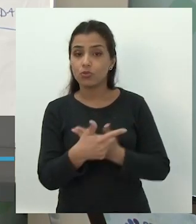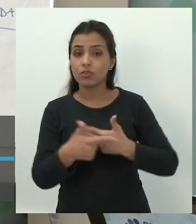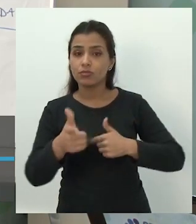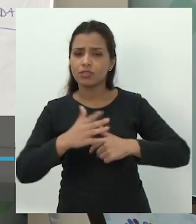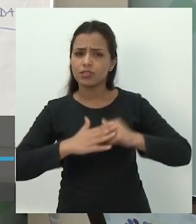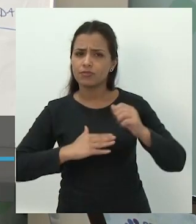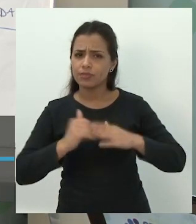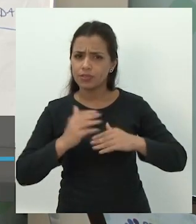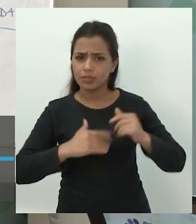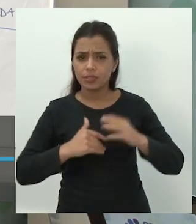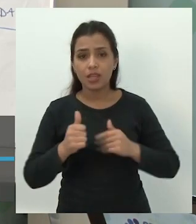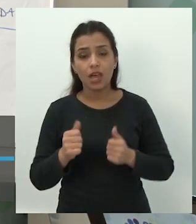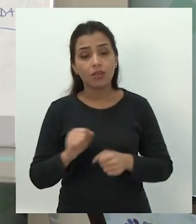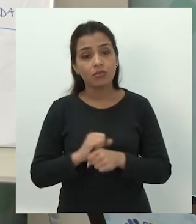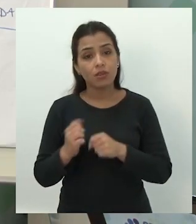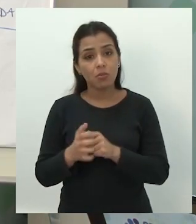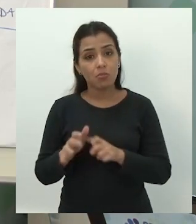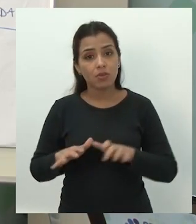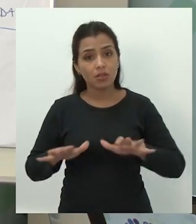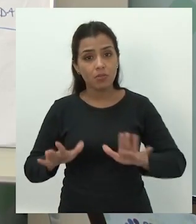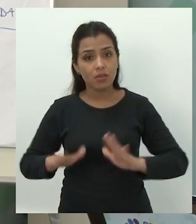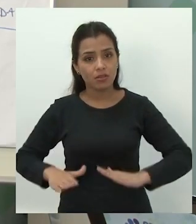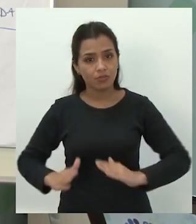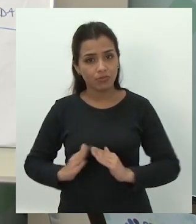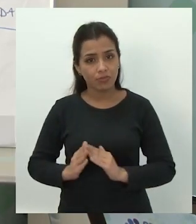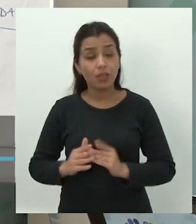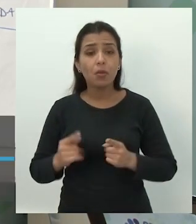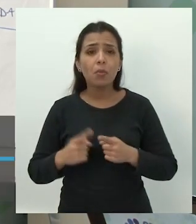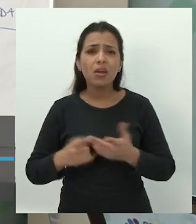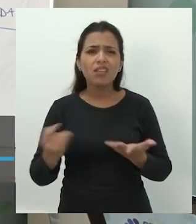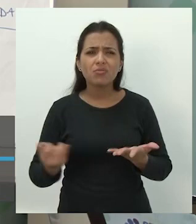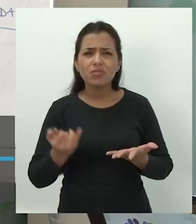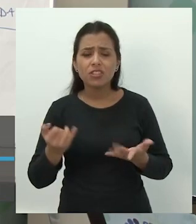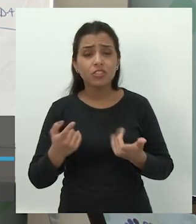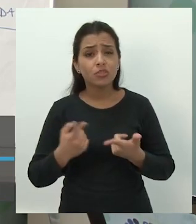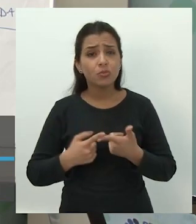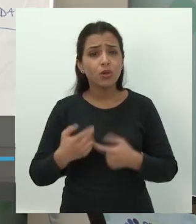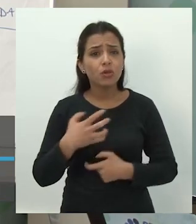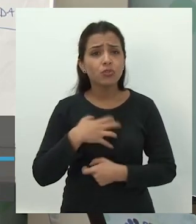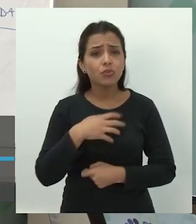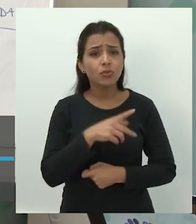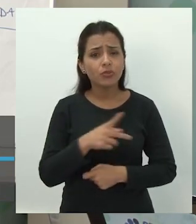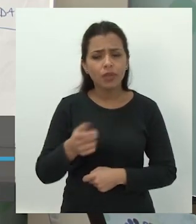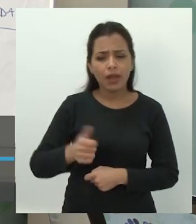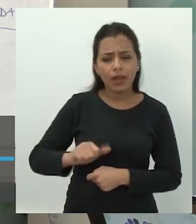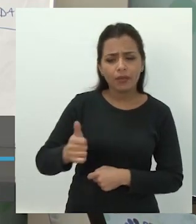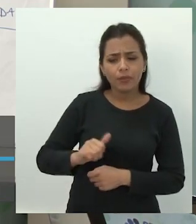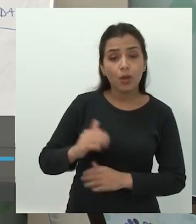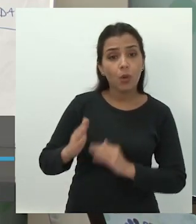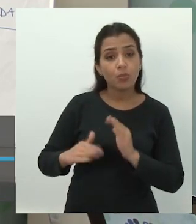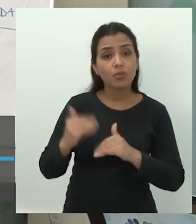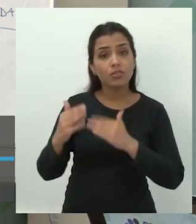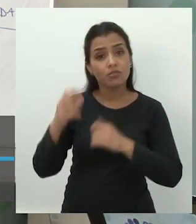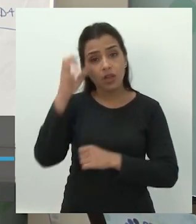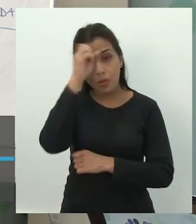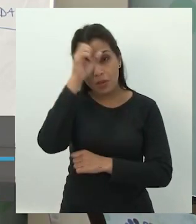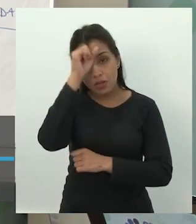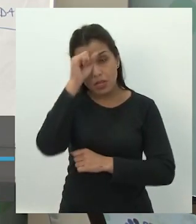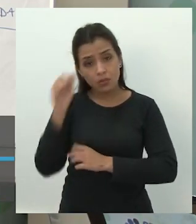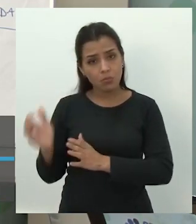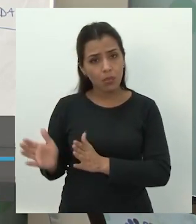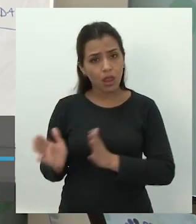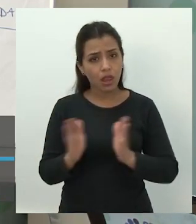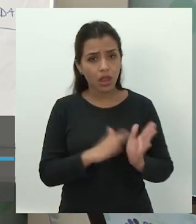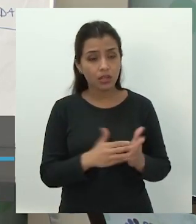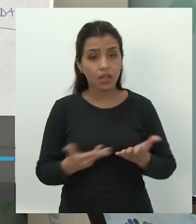realizaram durante o período de pandemia. Por que é importante? É mais uma forma que o seu professor vai ter de avaliar o seu processo de aprendizagem aqui ao longo deste